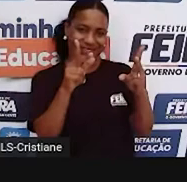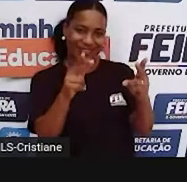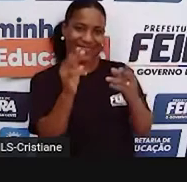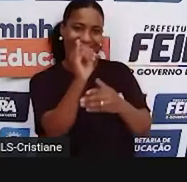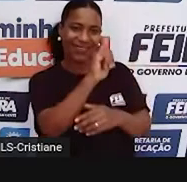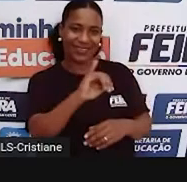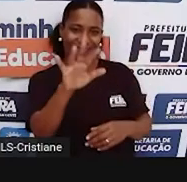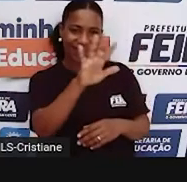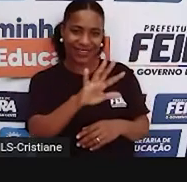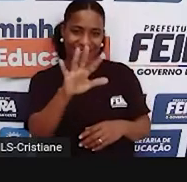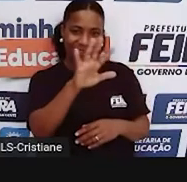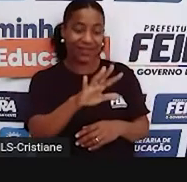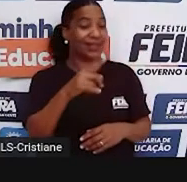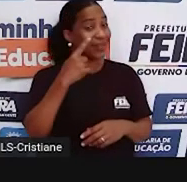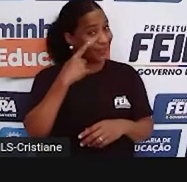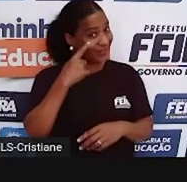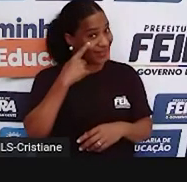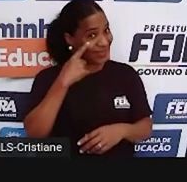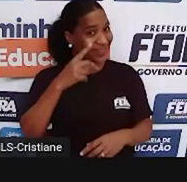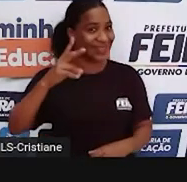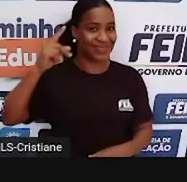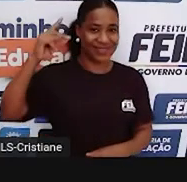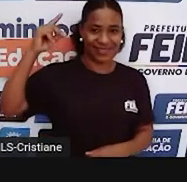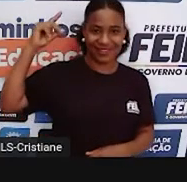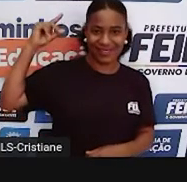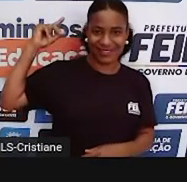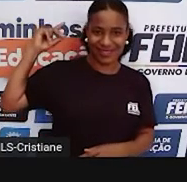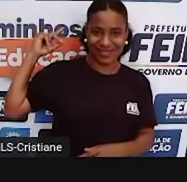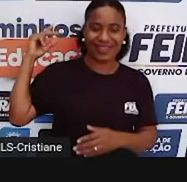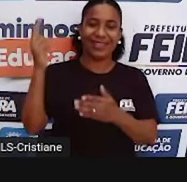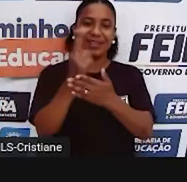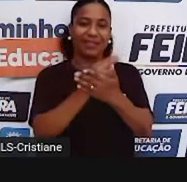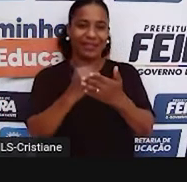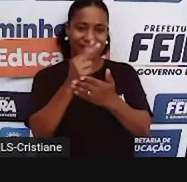uma característica pré-histórica nossa, né? Desenhar